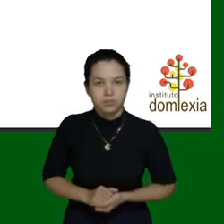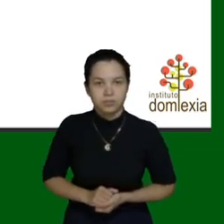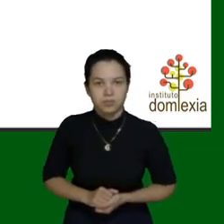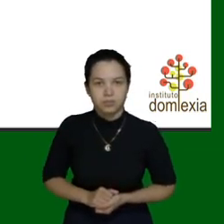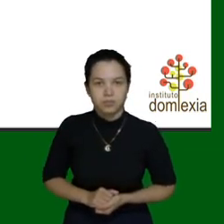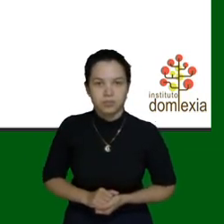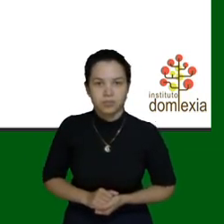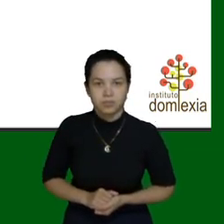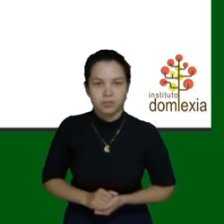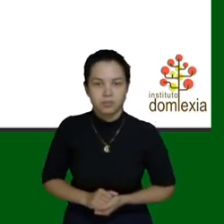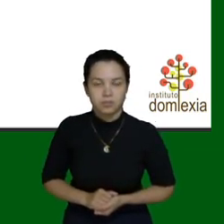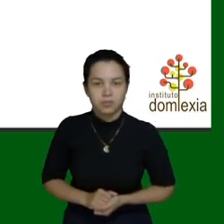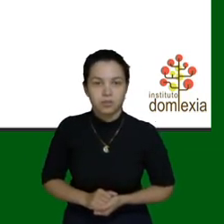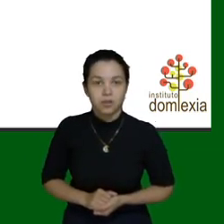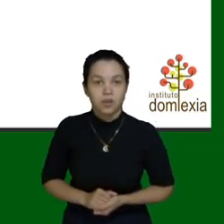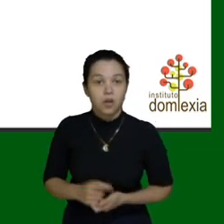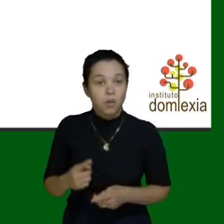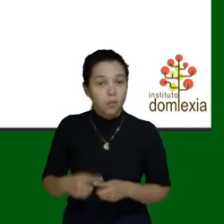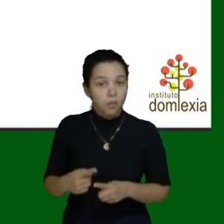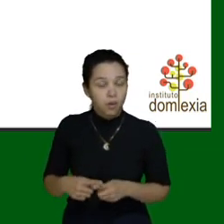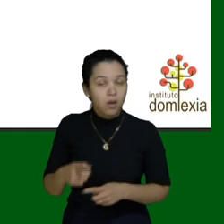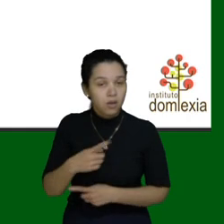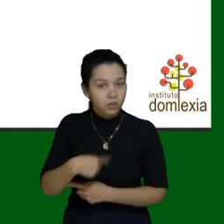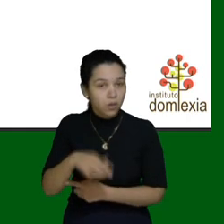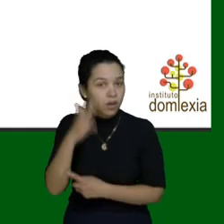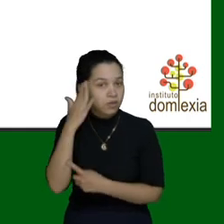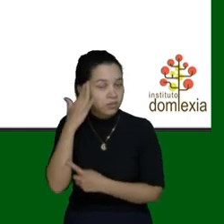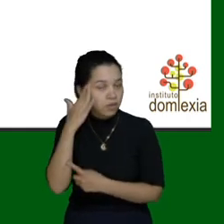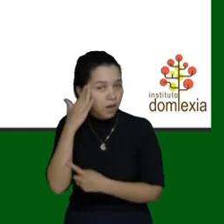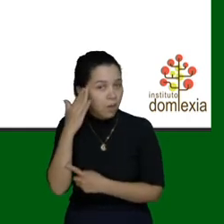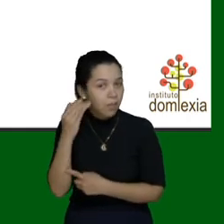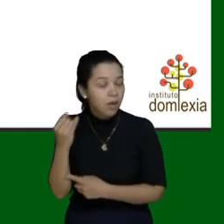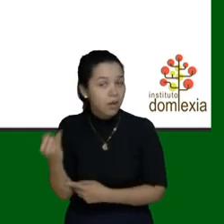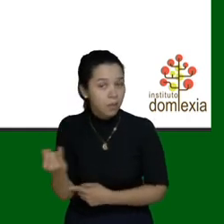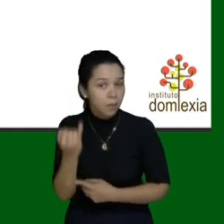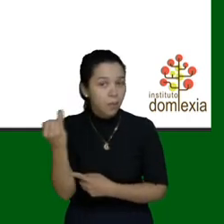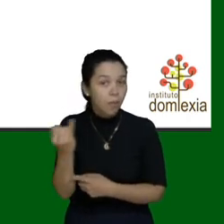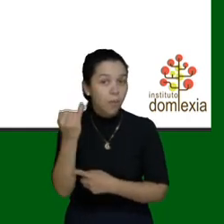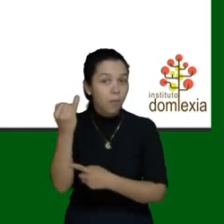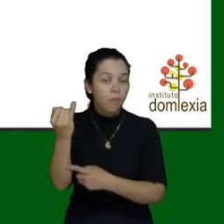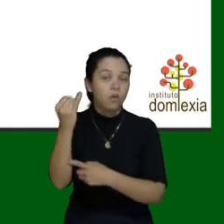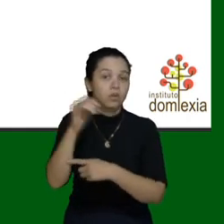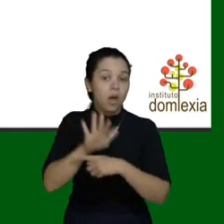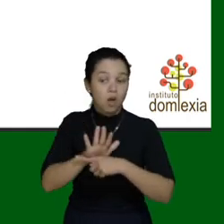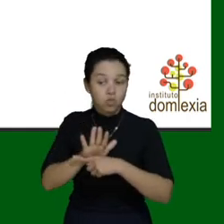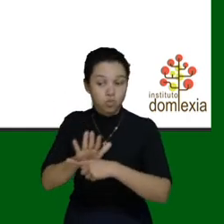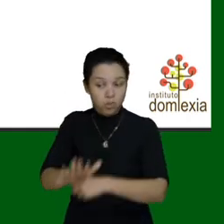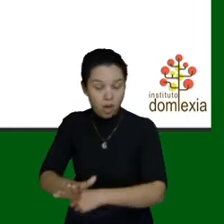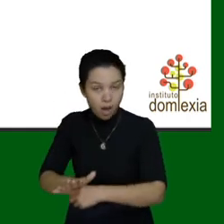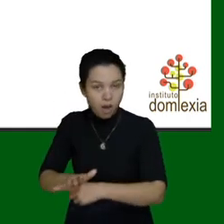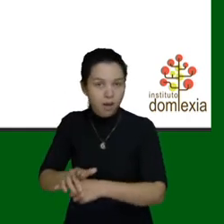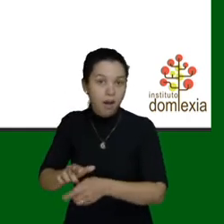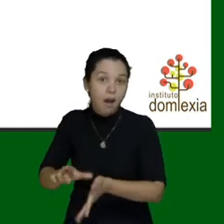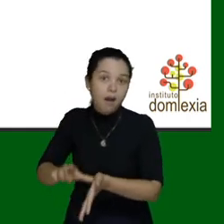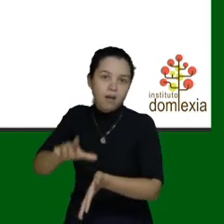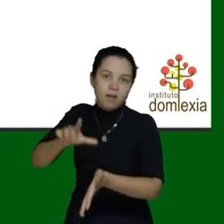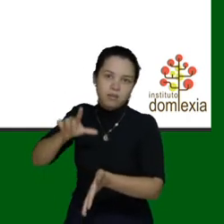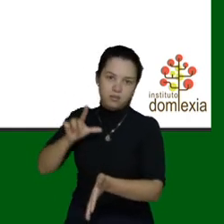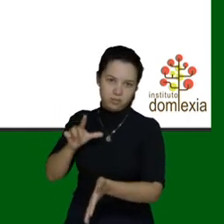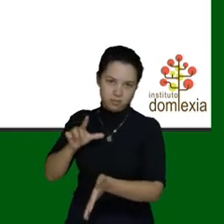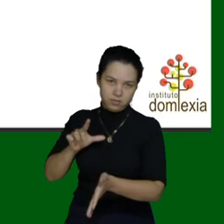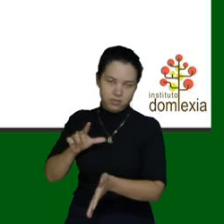um porque a gente sabe que é importante a gente intervir cedo gente quando a